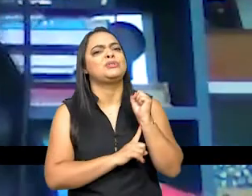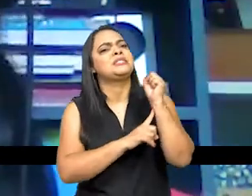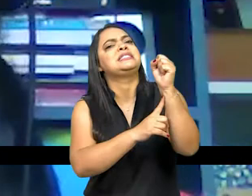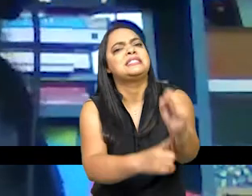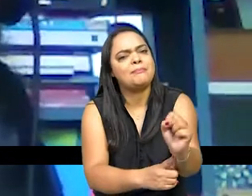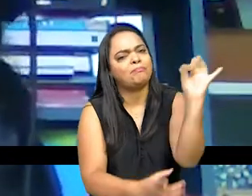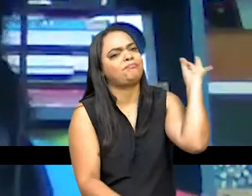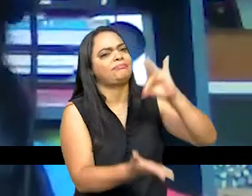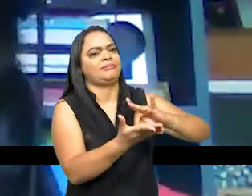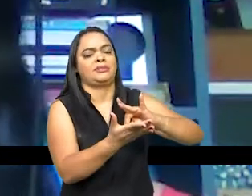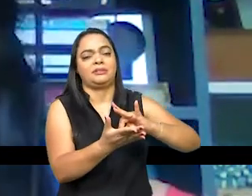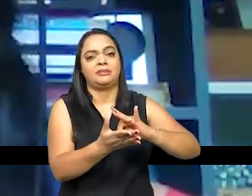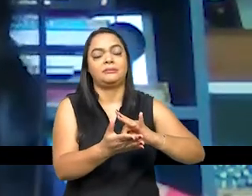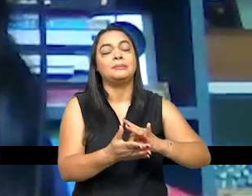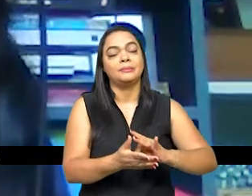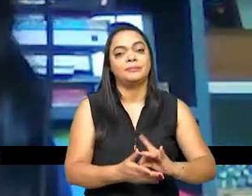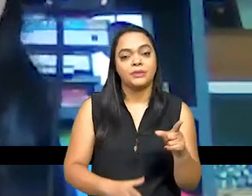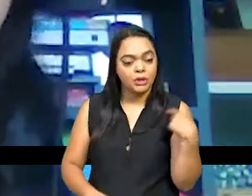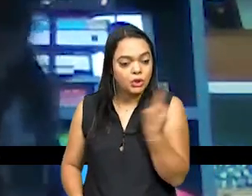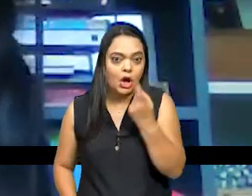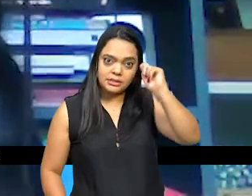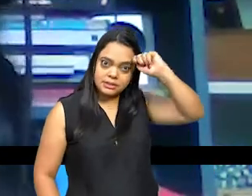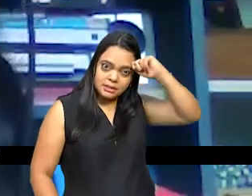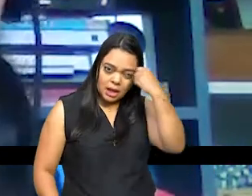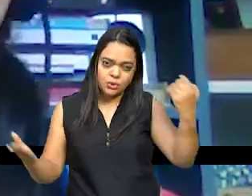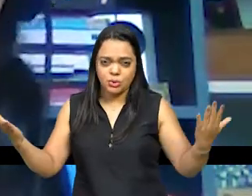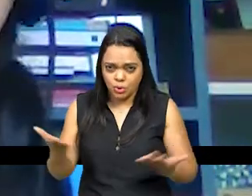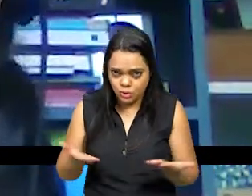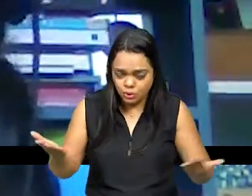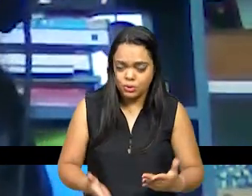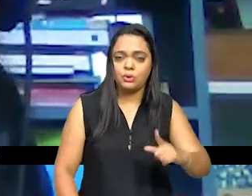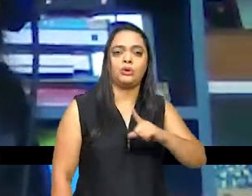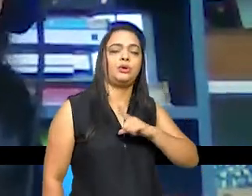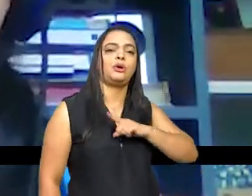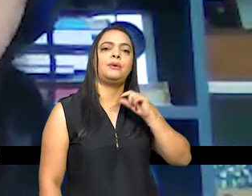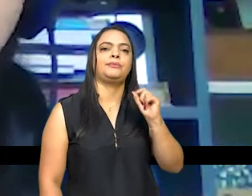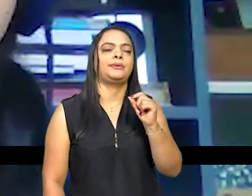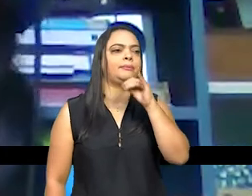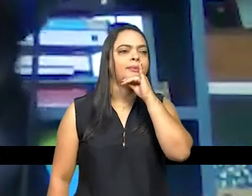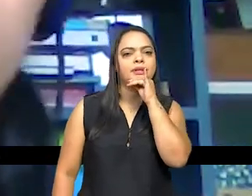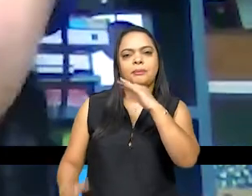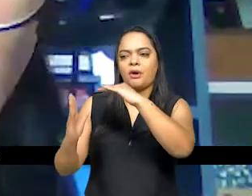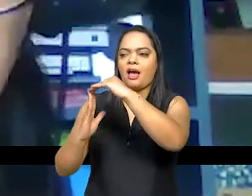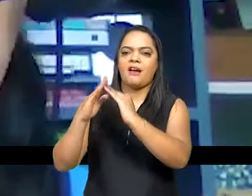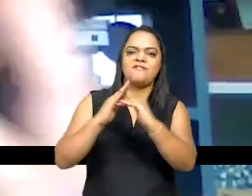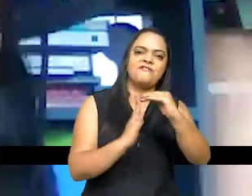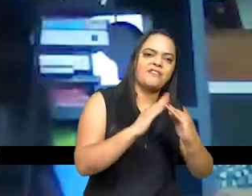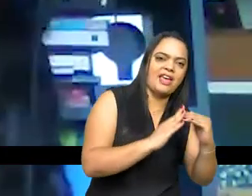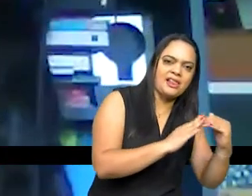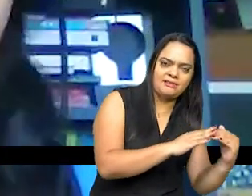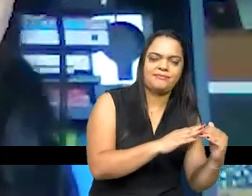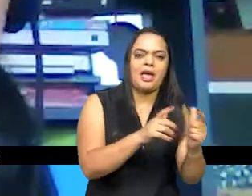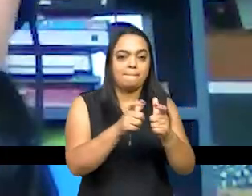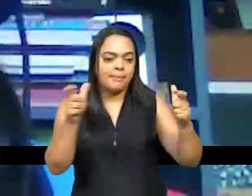não temos, nós somos, né, nós negros hoje ocupamos, vamos pensar nas favelas, né, a maioria da população.